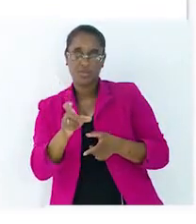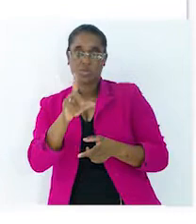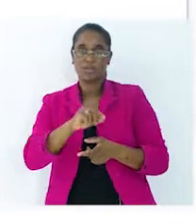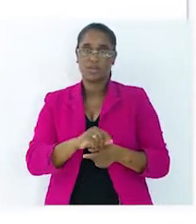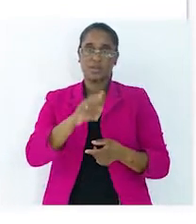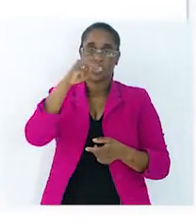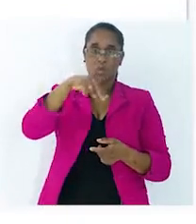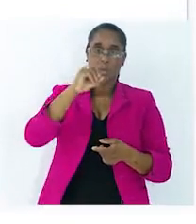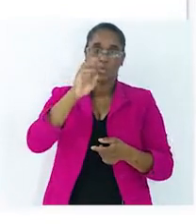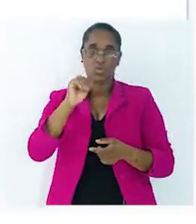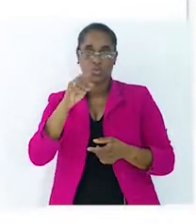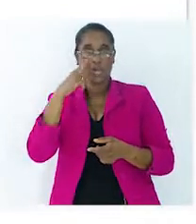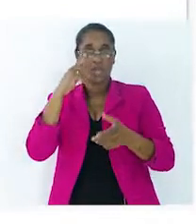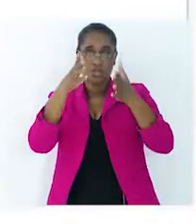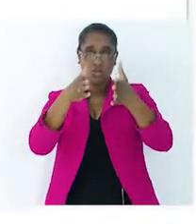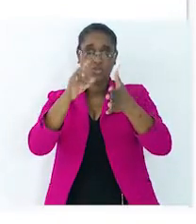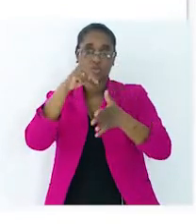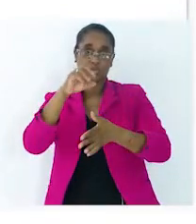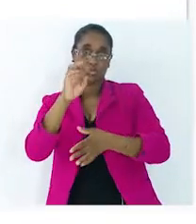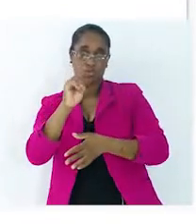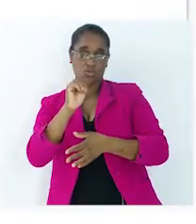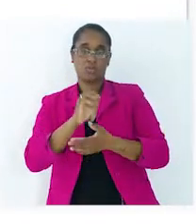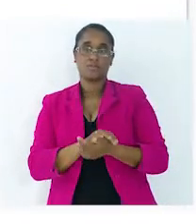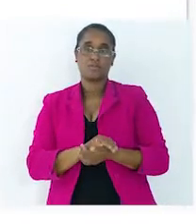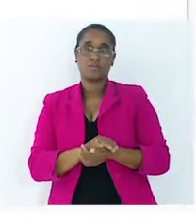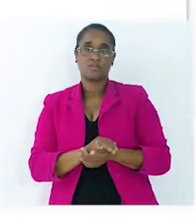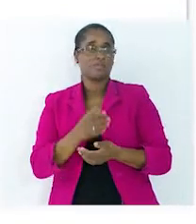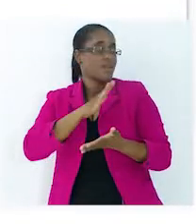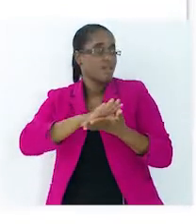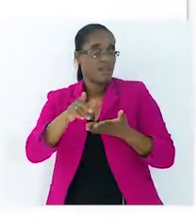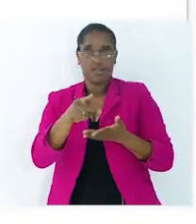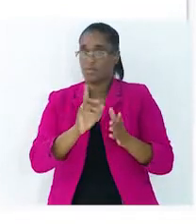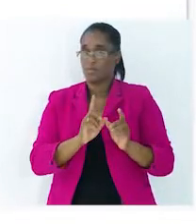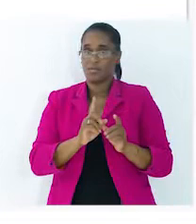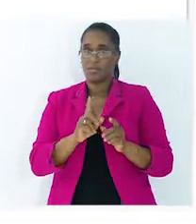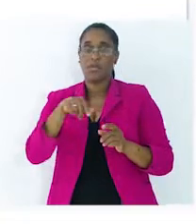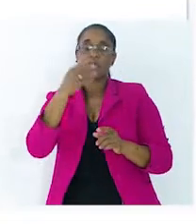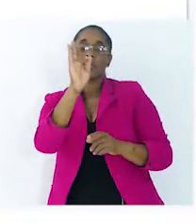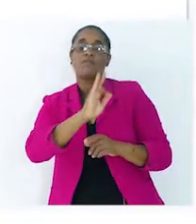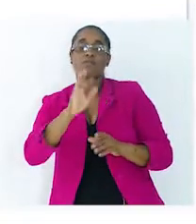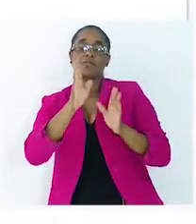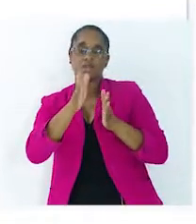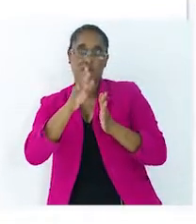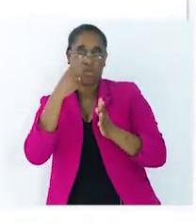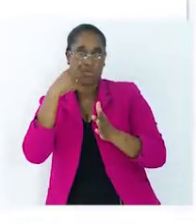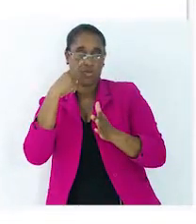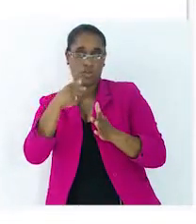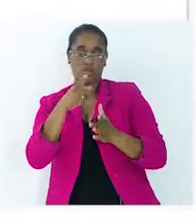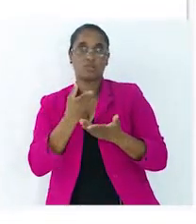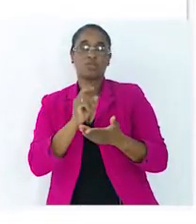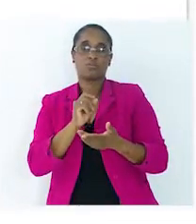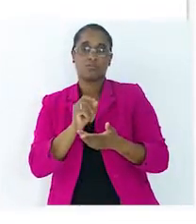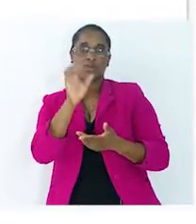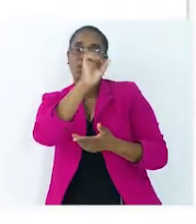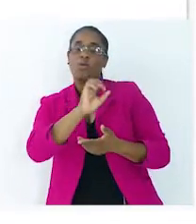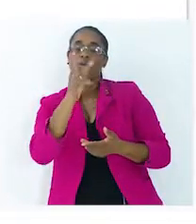o nos, atenção, nos, ok, não tem nada a ver com a outra palavra que tu já conheces, que é o nós, o